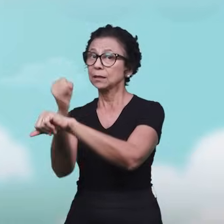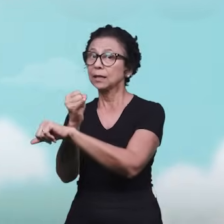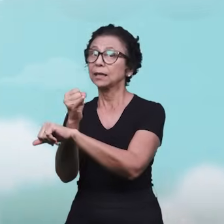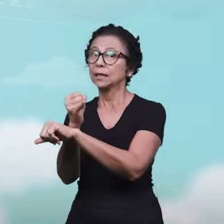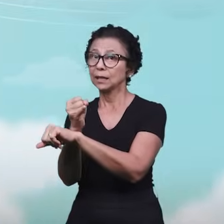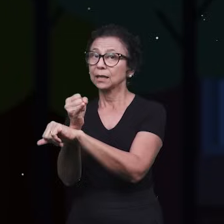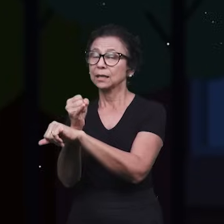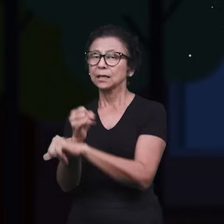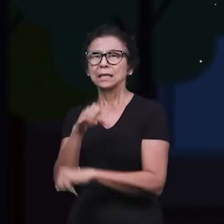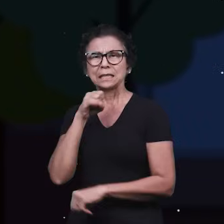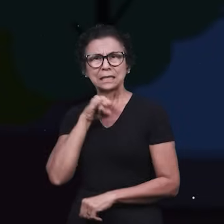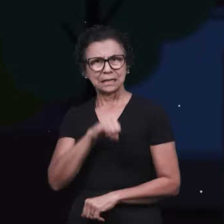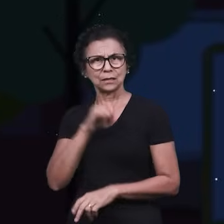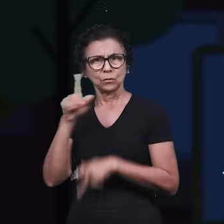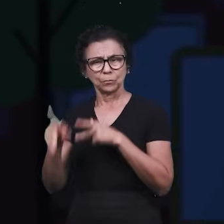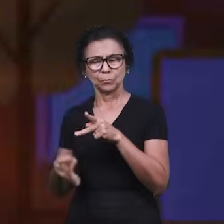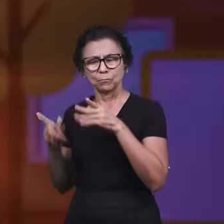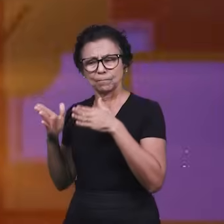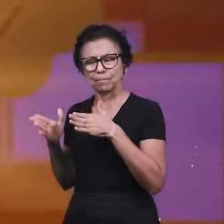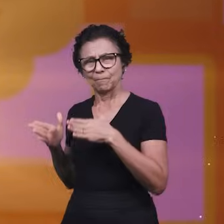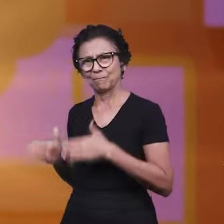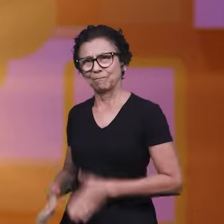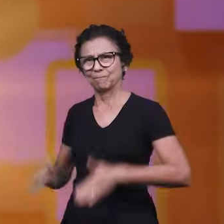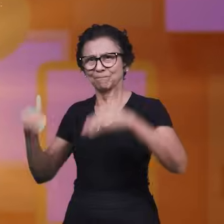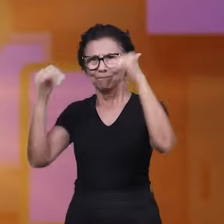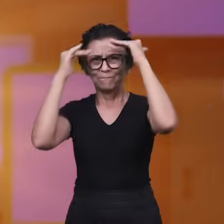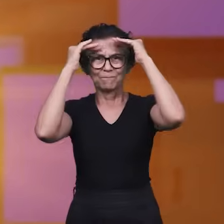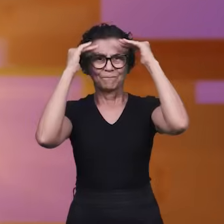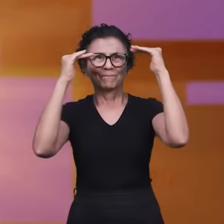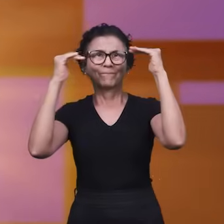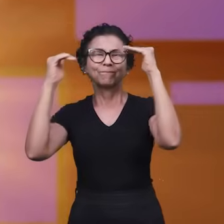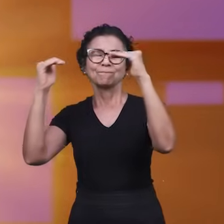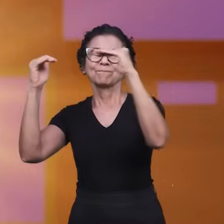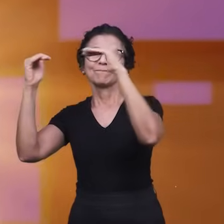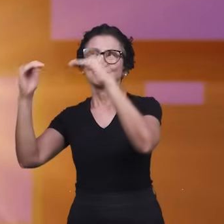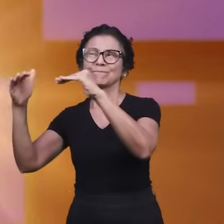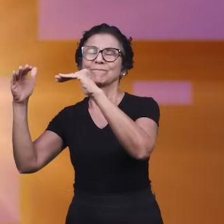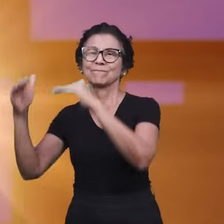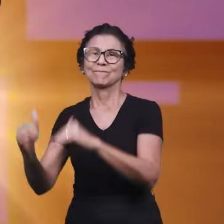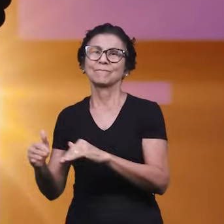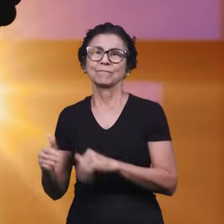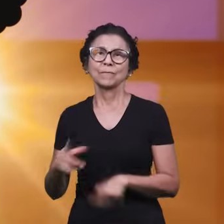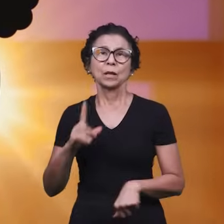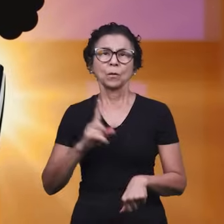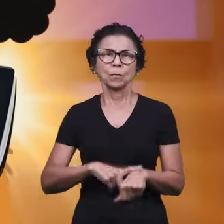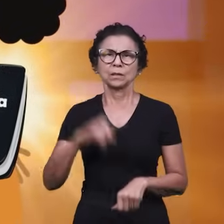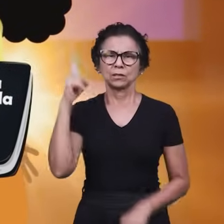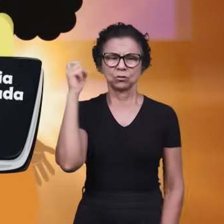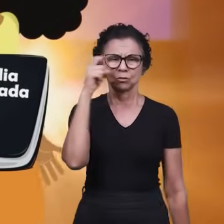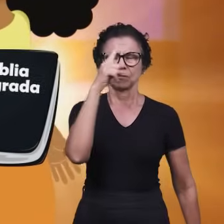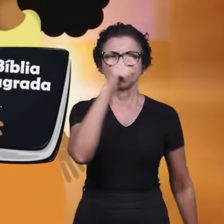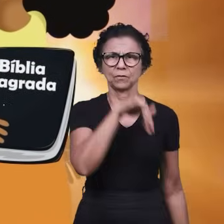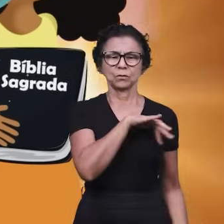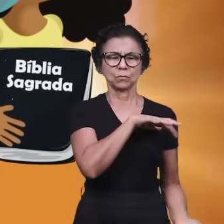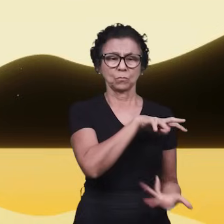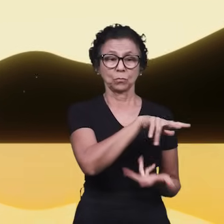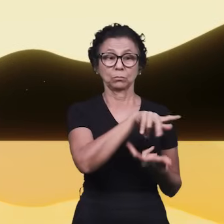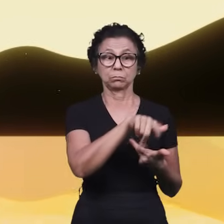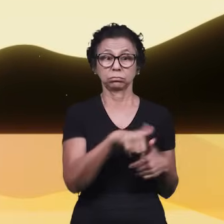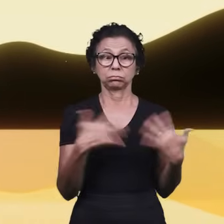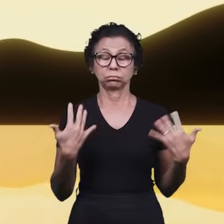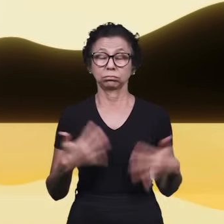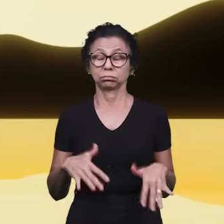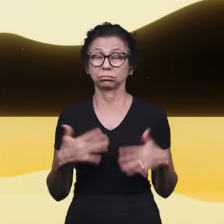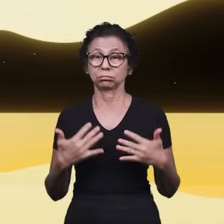Jerusalém, resgatará o povo que anda na luz. Os dias são de trevas, eu sei, mas